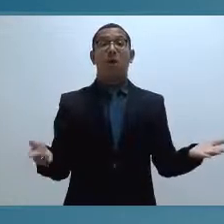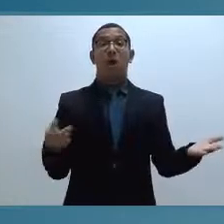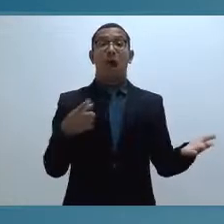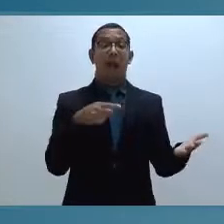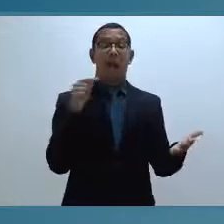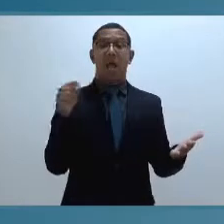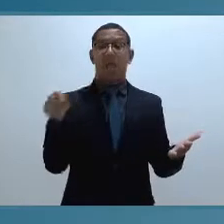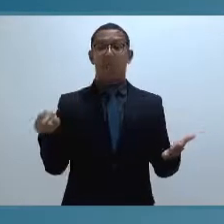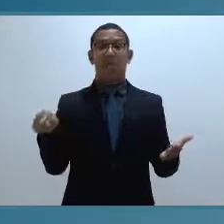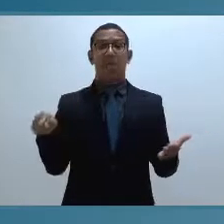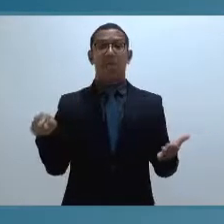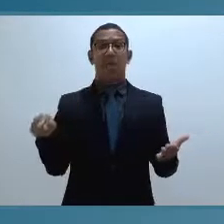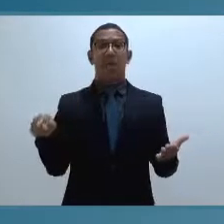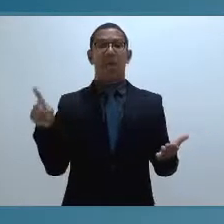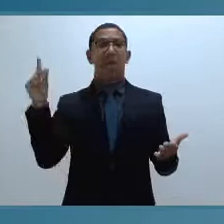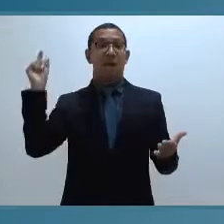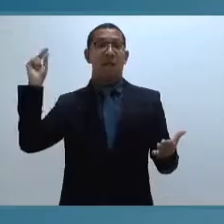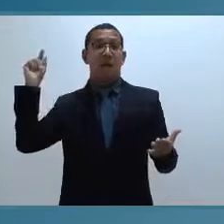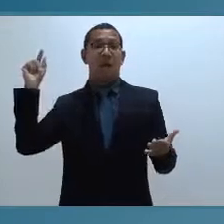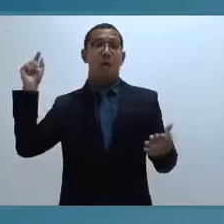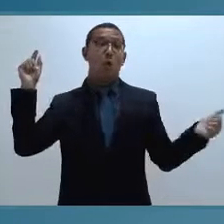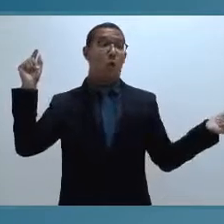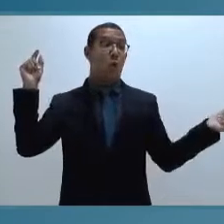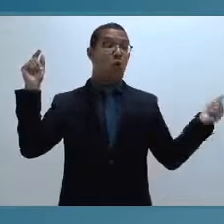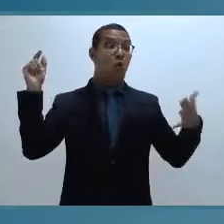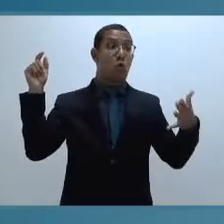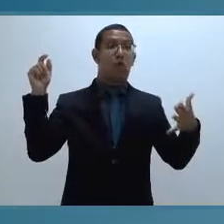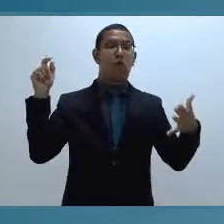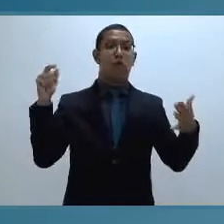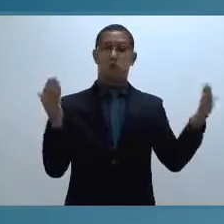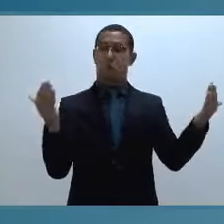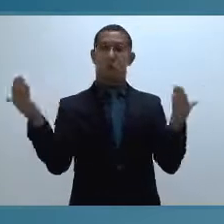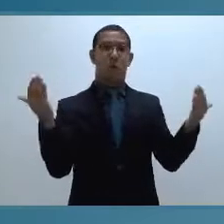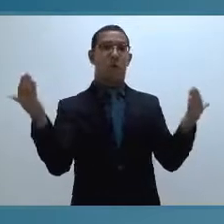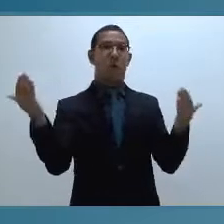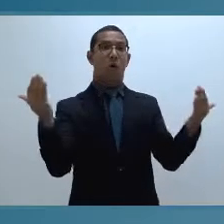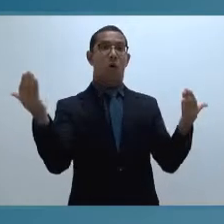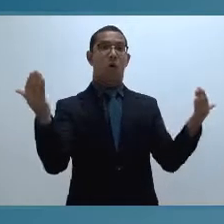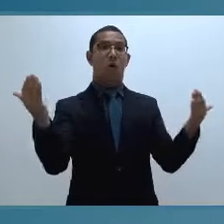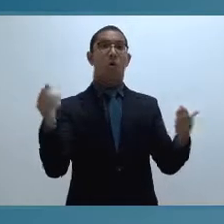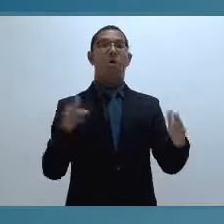está a caminho. Eu pergunto a vossas excelências.